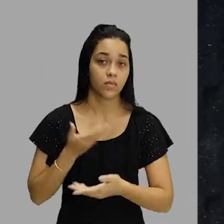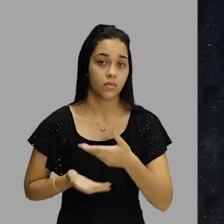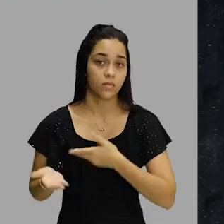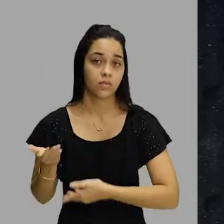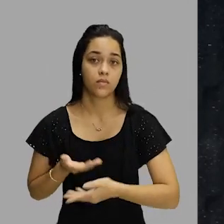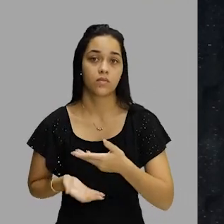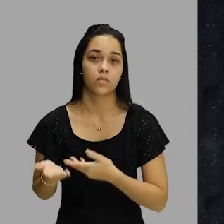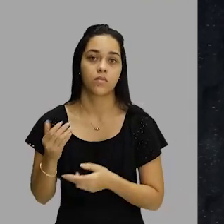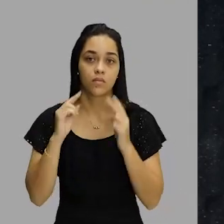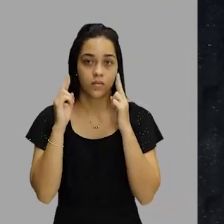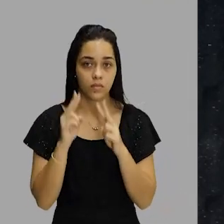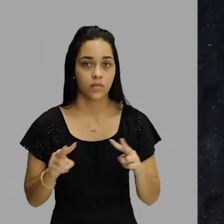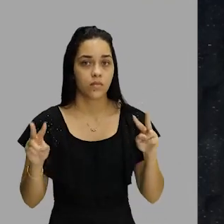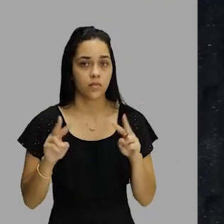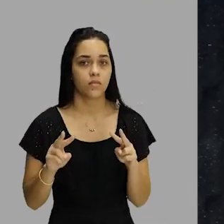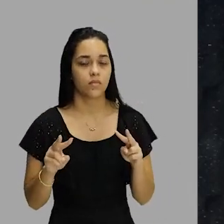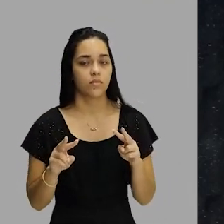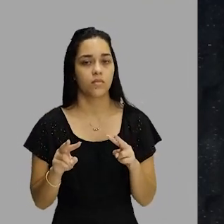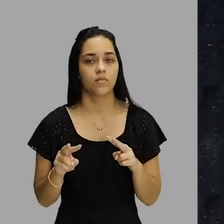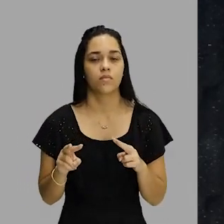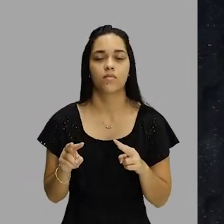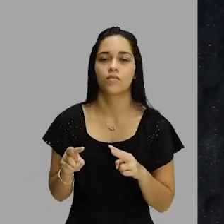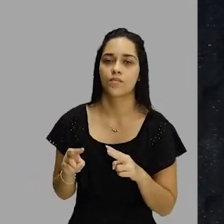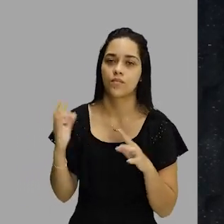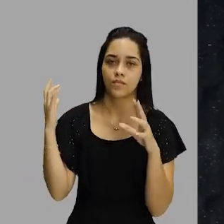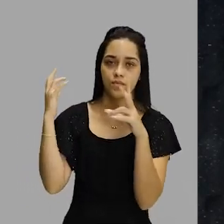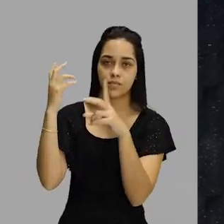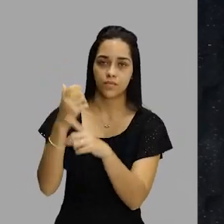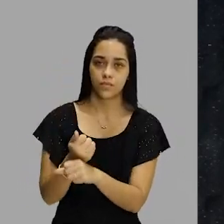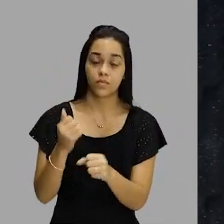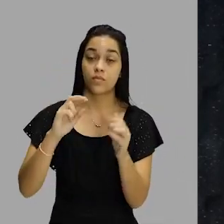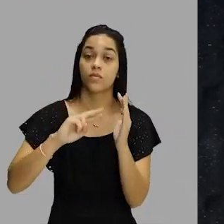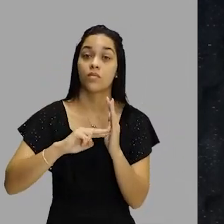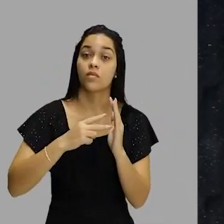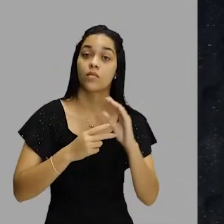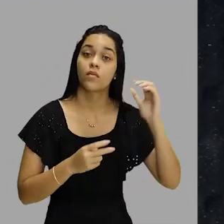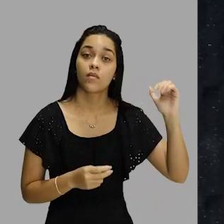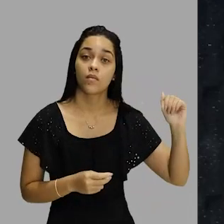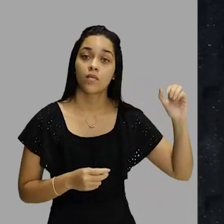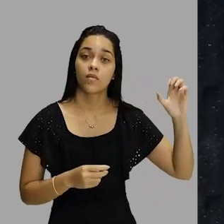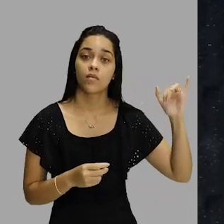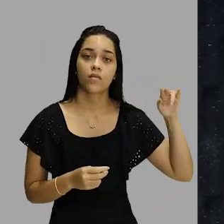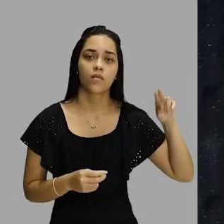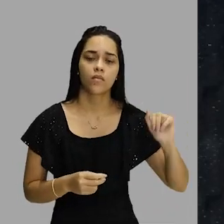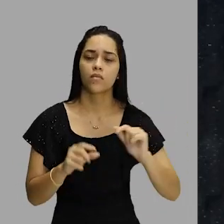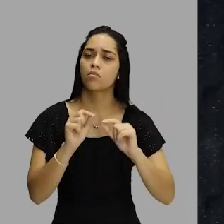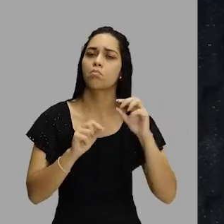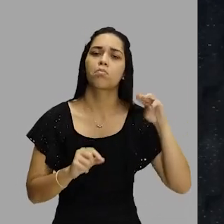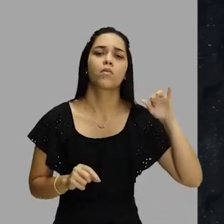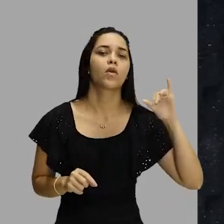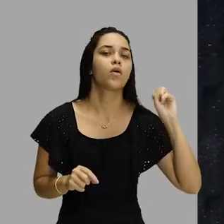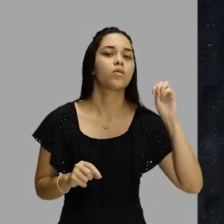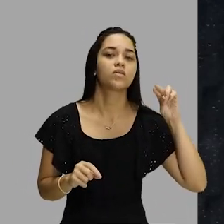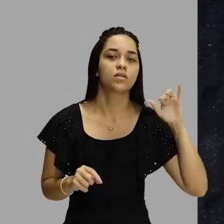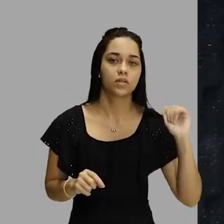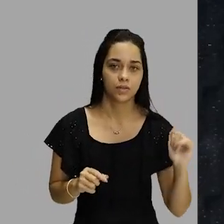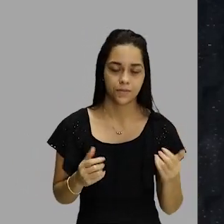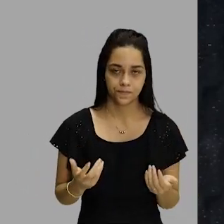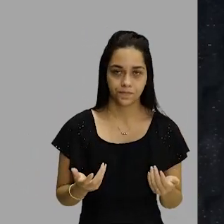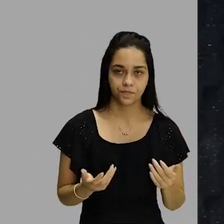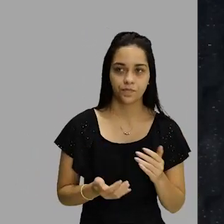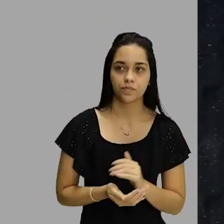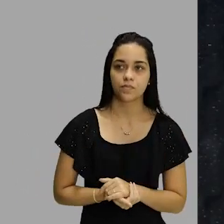interação. Vamos primeiramente fazer uma breve revisão. O que é actina? O que é miosina?